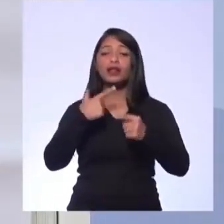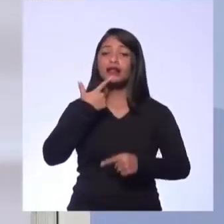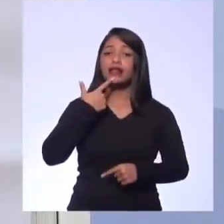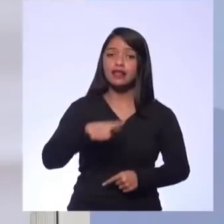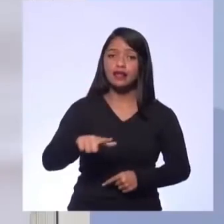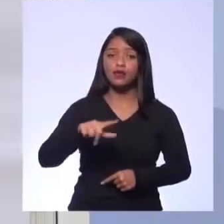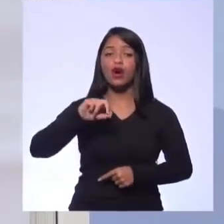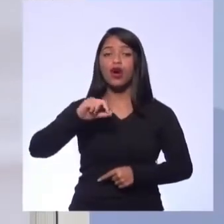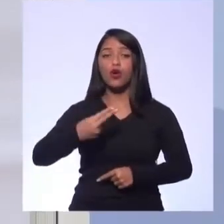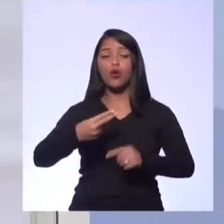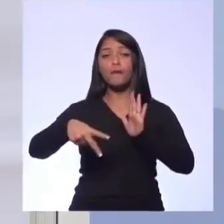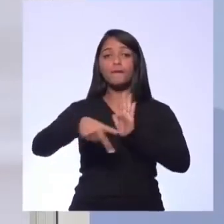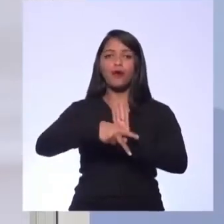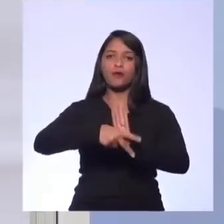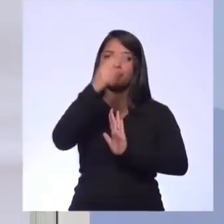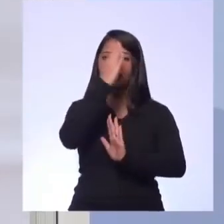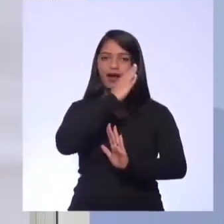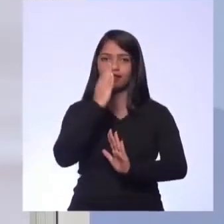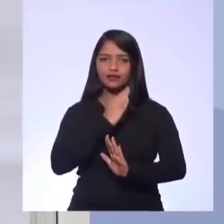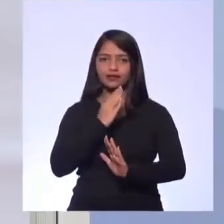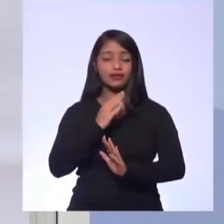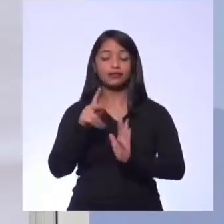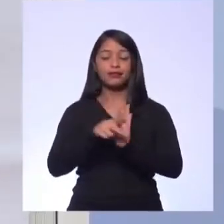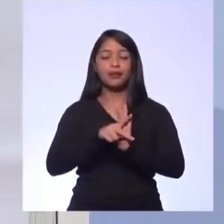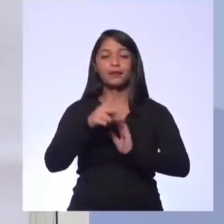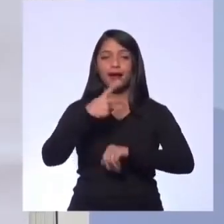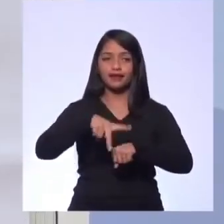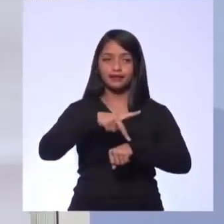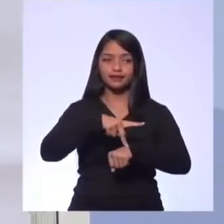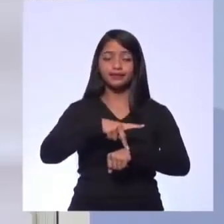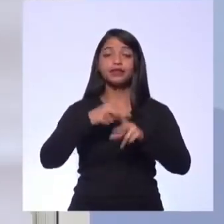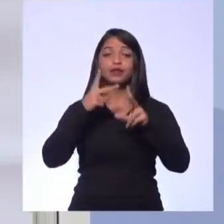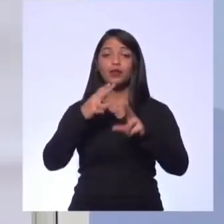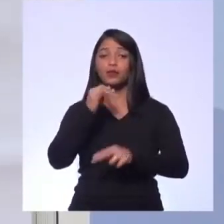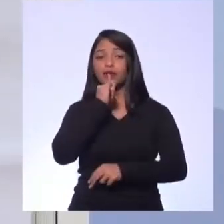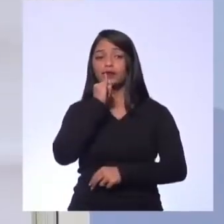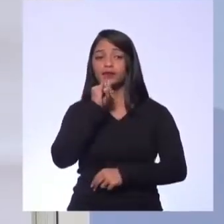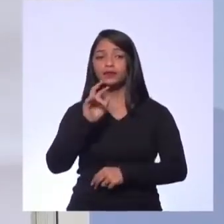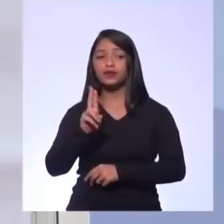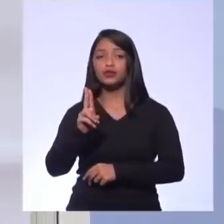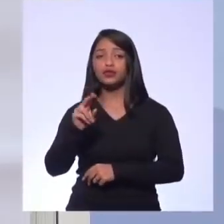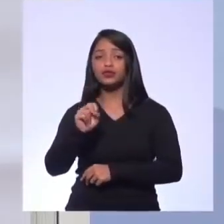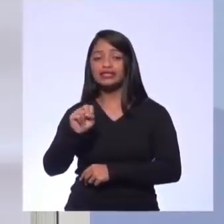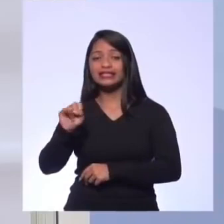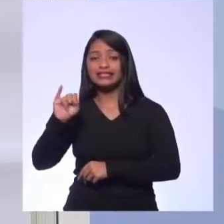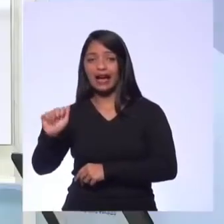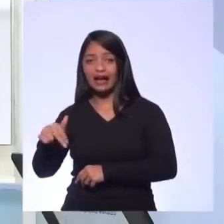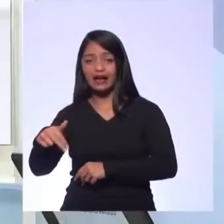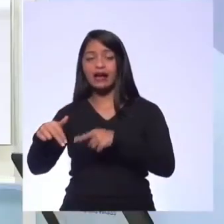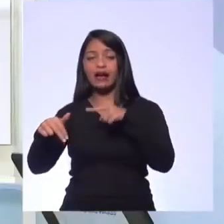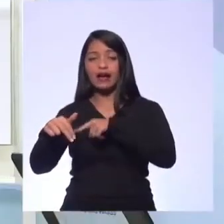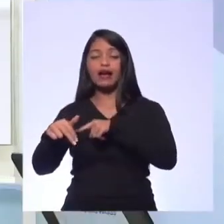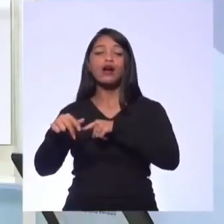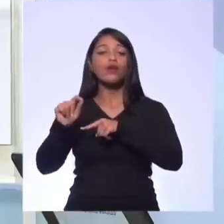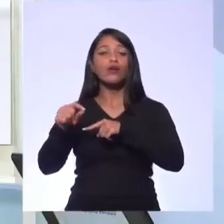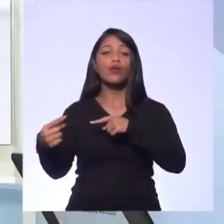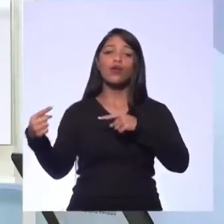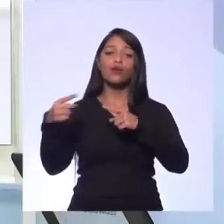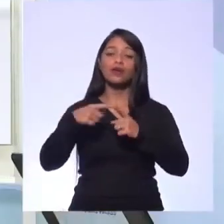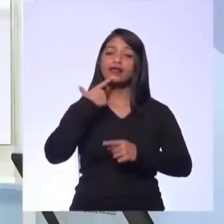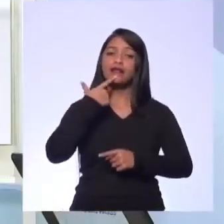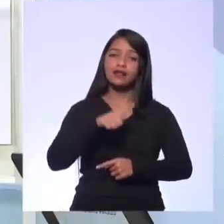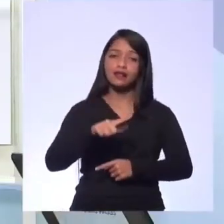Russian. Rússia é o país, Russian é o idioma ou nacionalidade. Lembrando uma coisa também, e eu